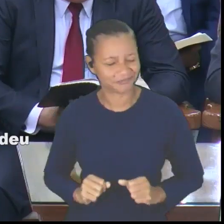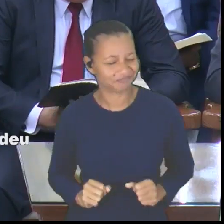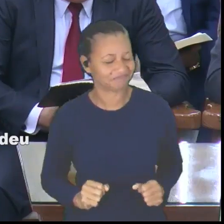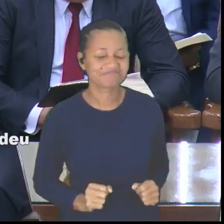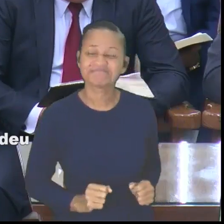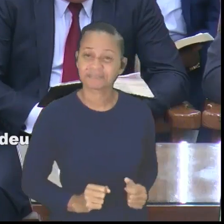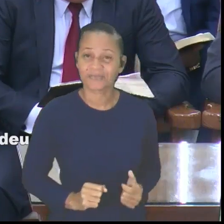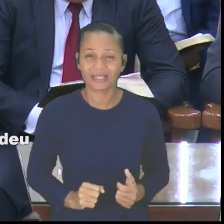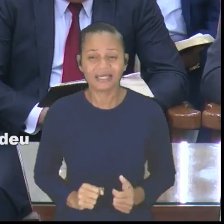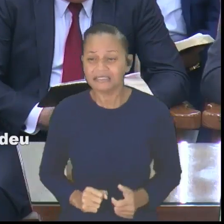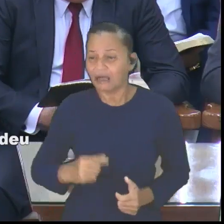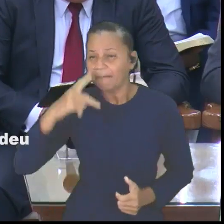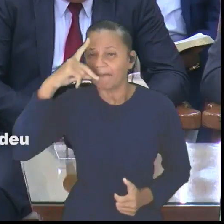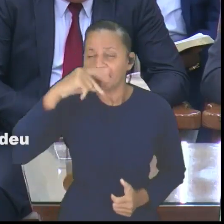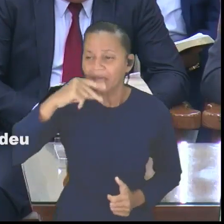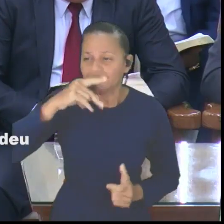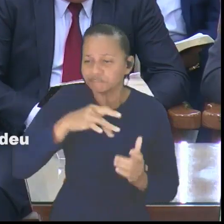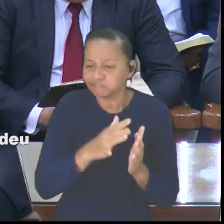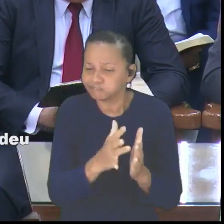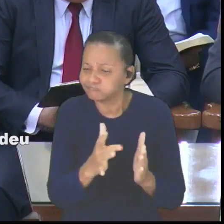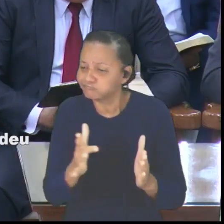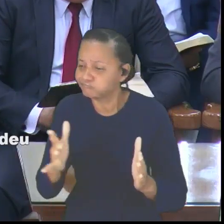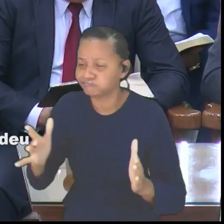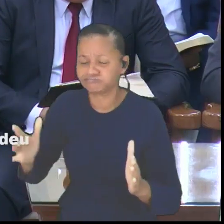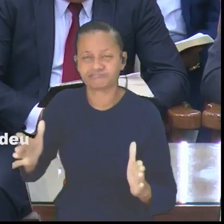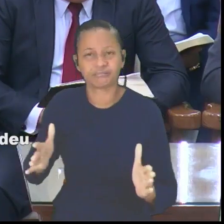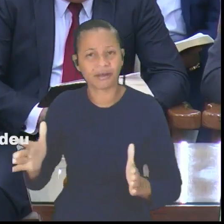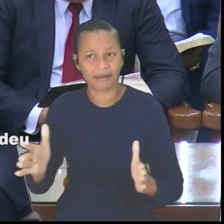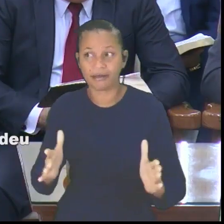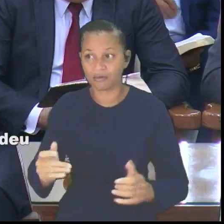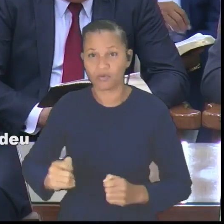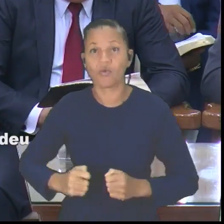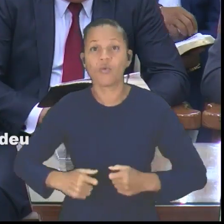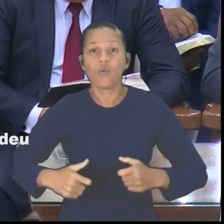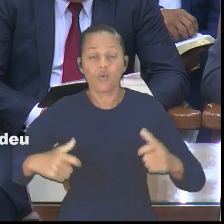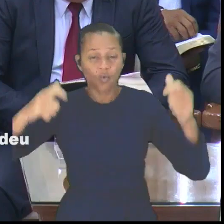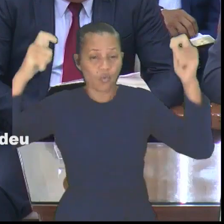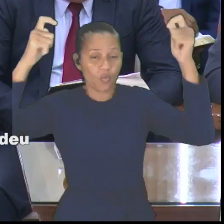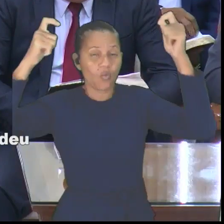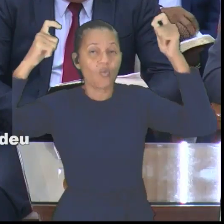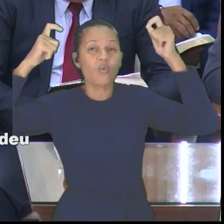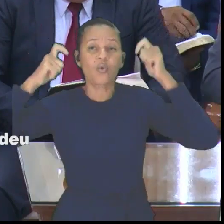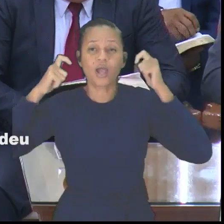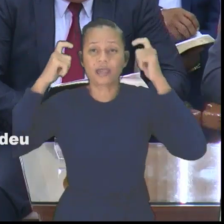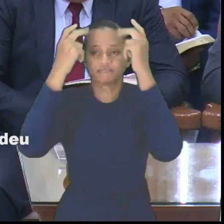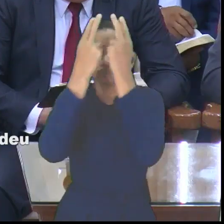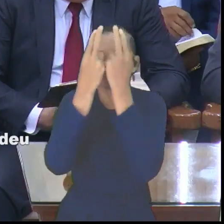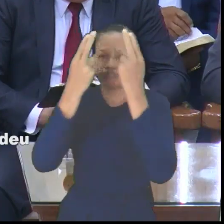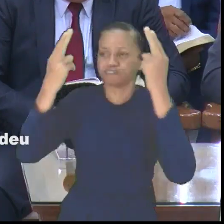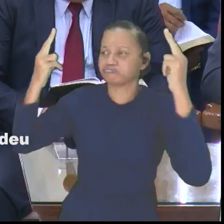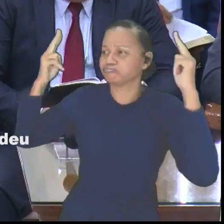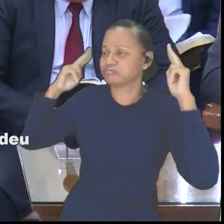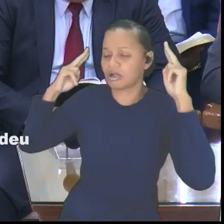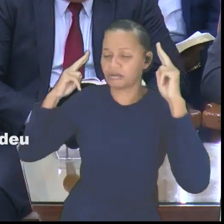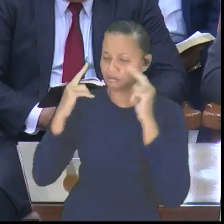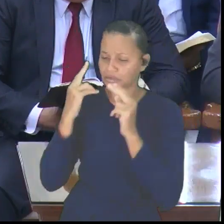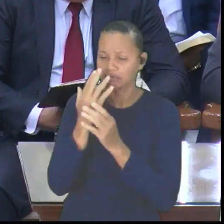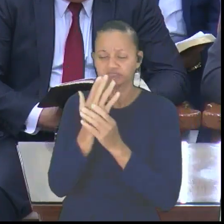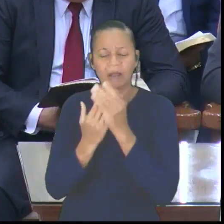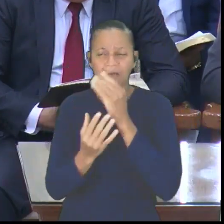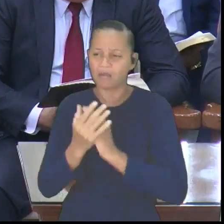aquele mesmo tempo, o rei Herodes estendeu as mãos sobre alguns da